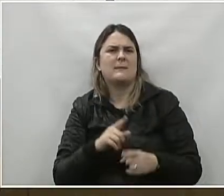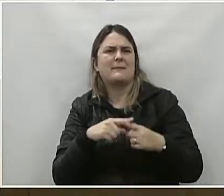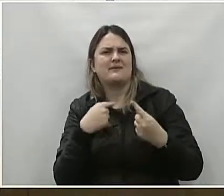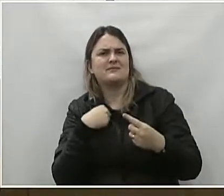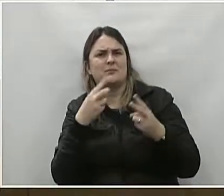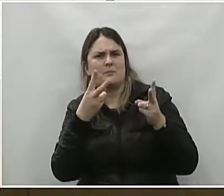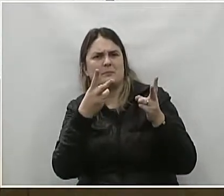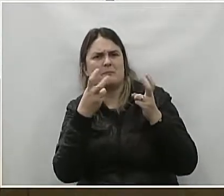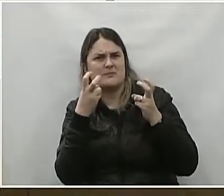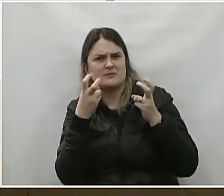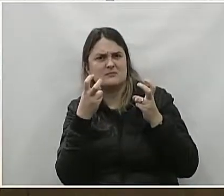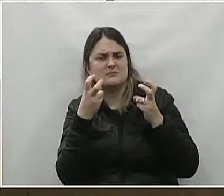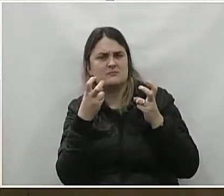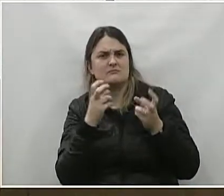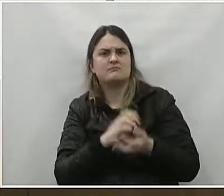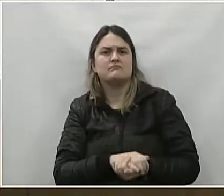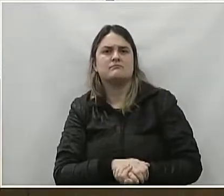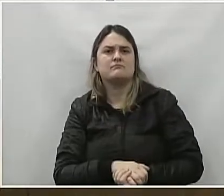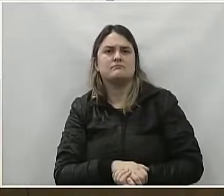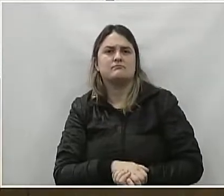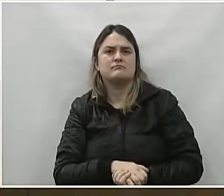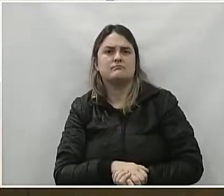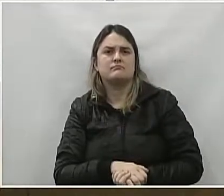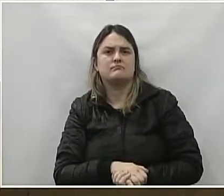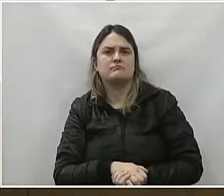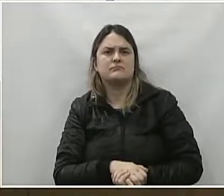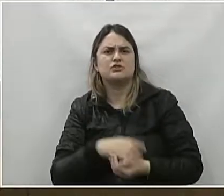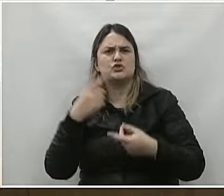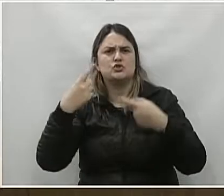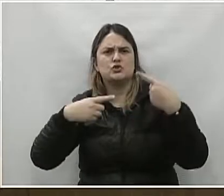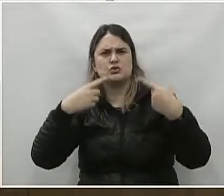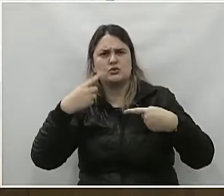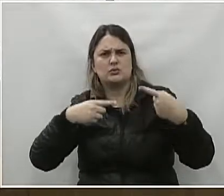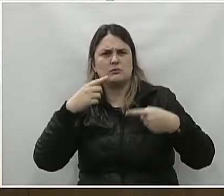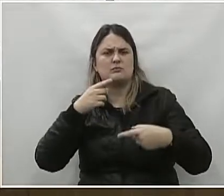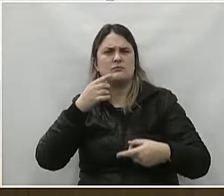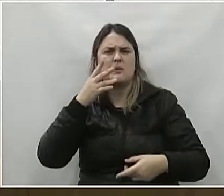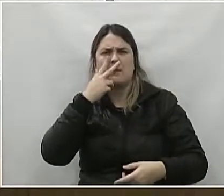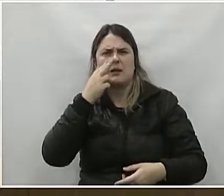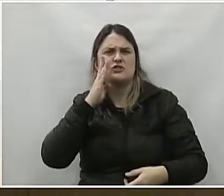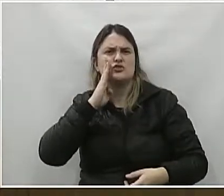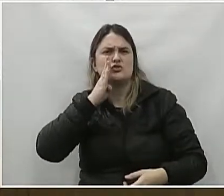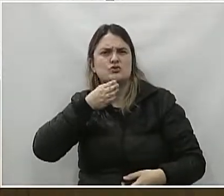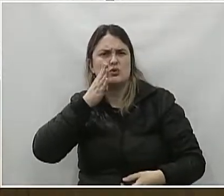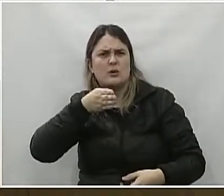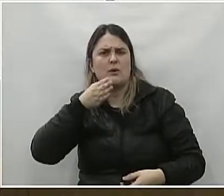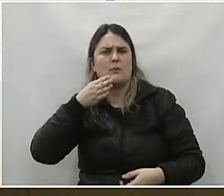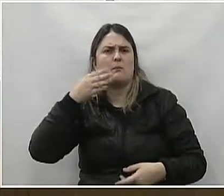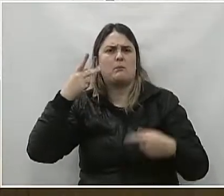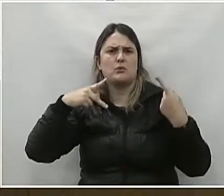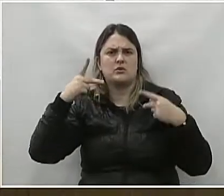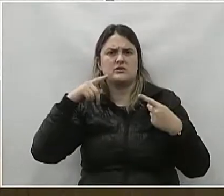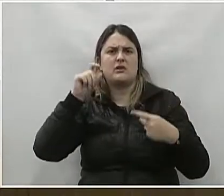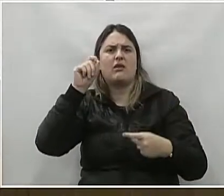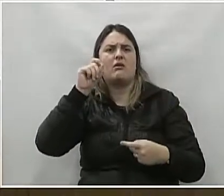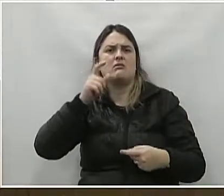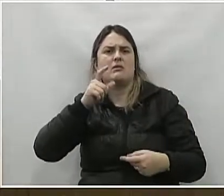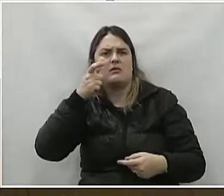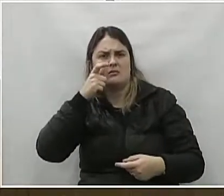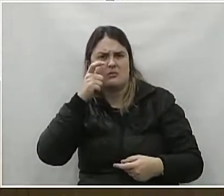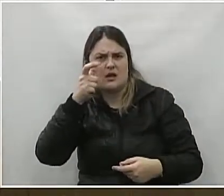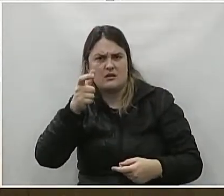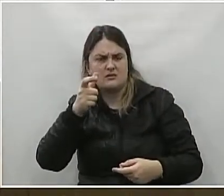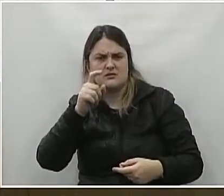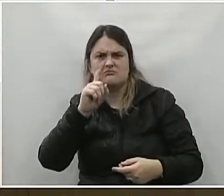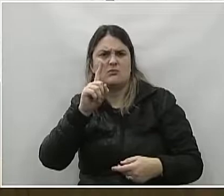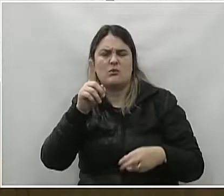que foi lá, infelizmente, meus amigos, mais um discurso político, né, por parte de alguns interessados ali, e vi que não era